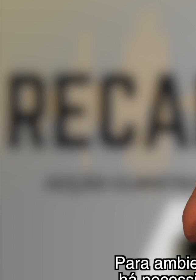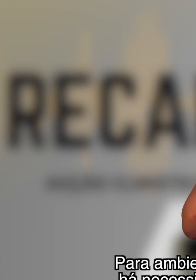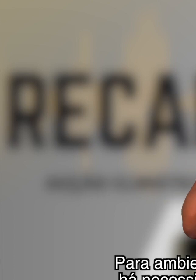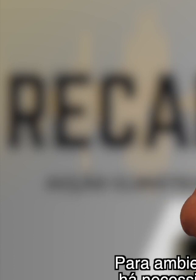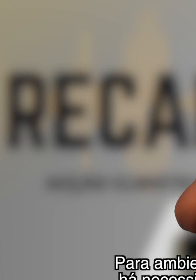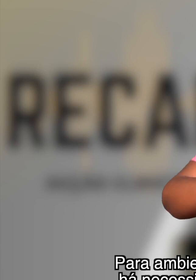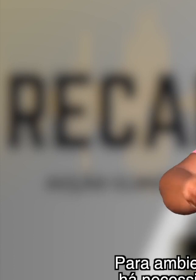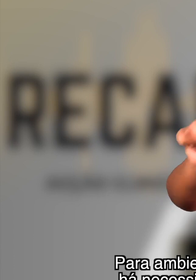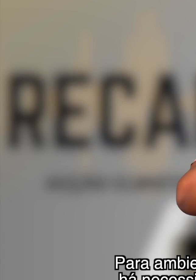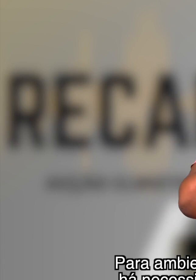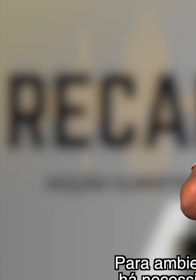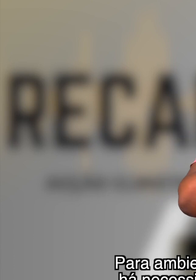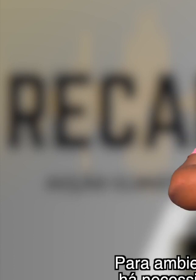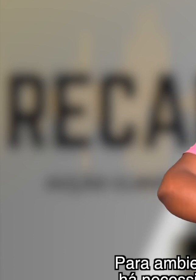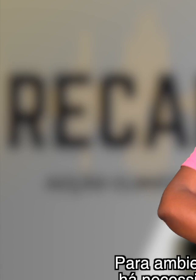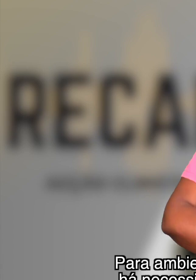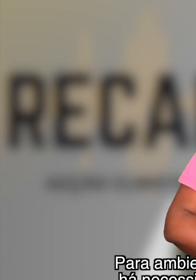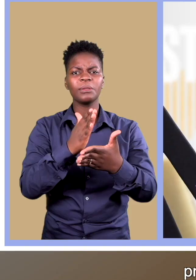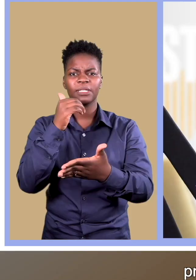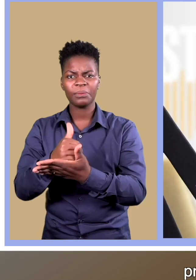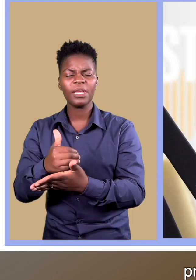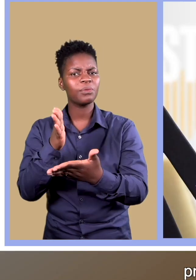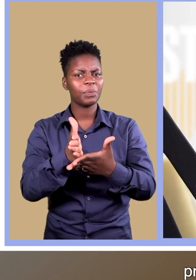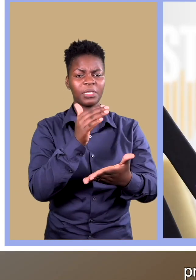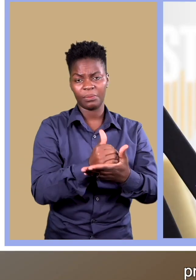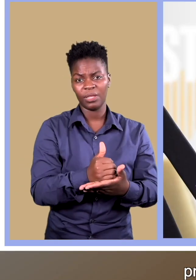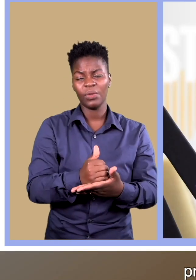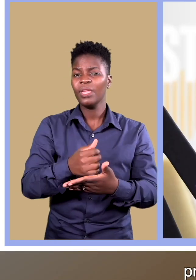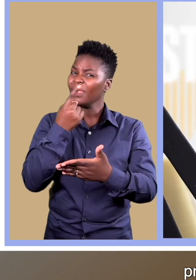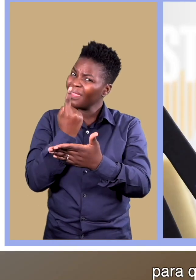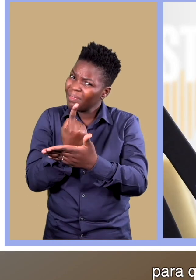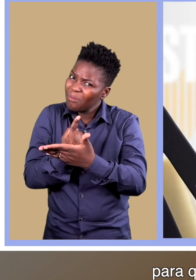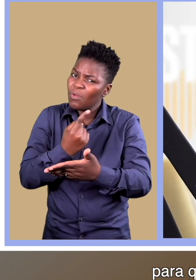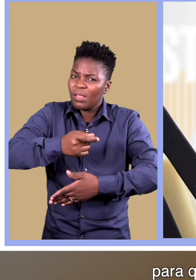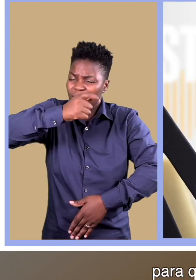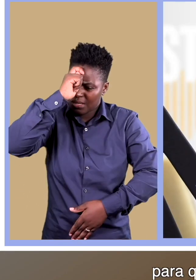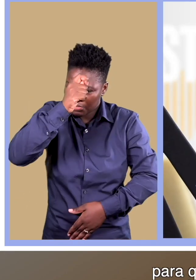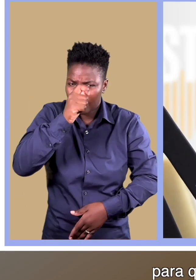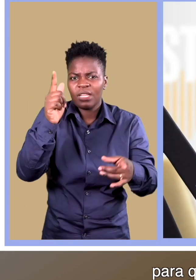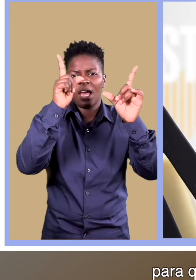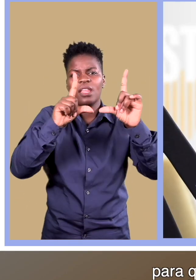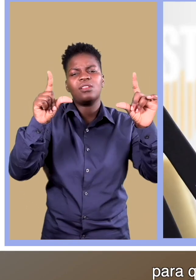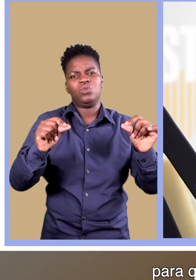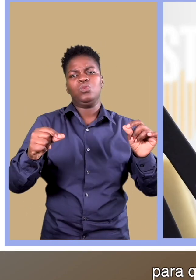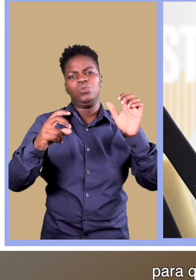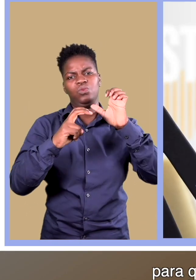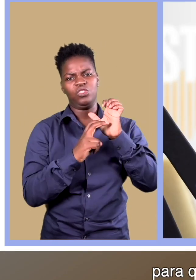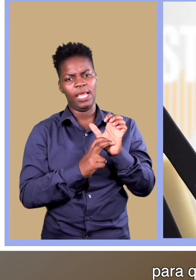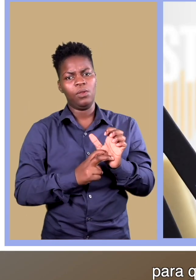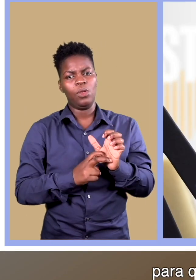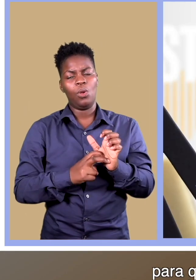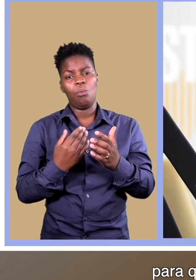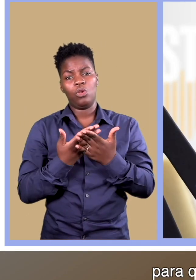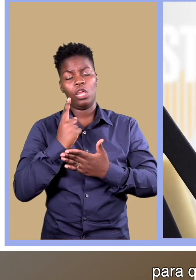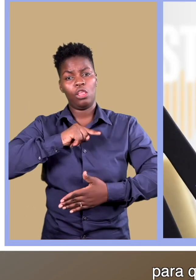as mesmas serem eficazes. Sensibilizados a estas questões de género para que possamos diminuir os casos de